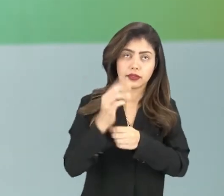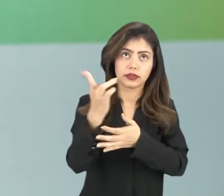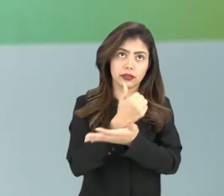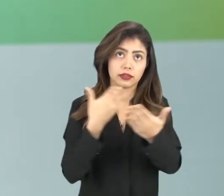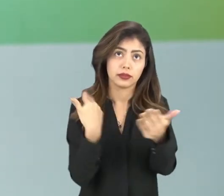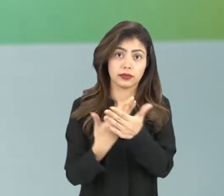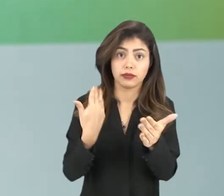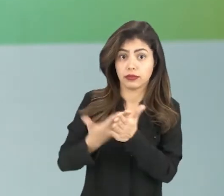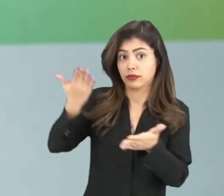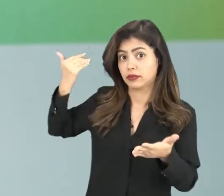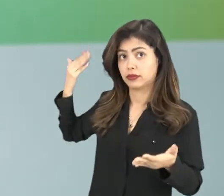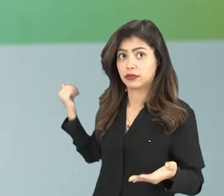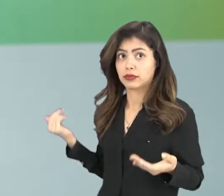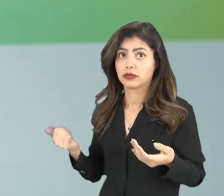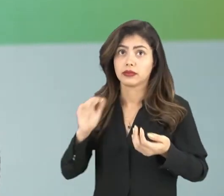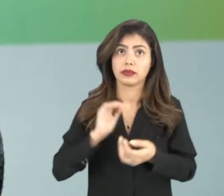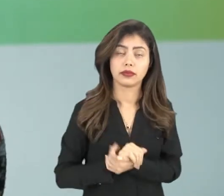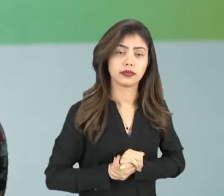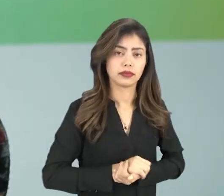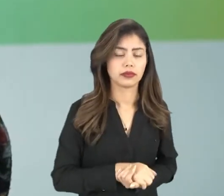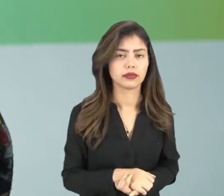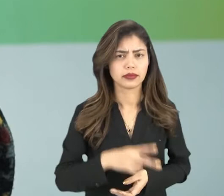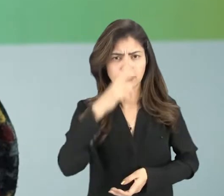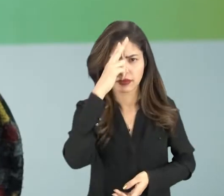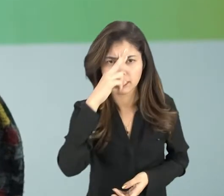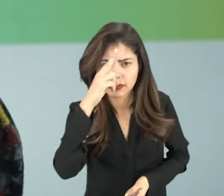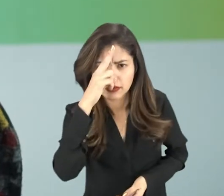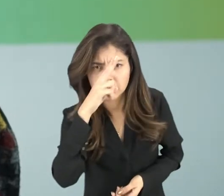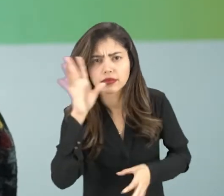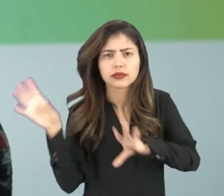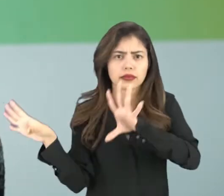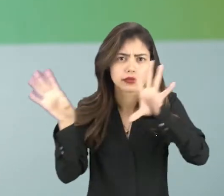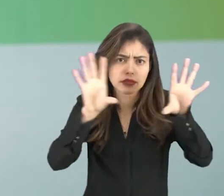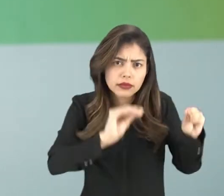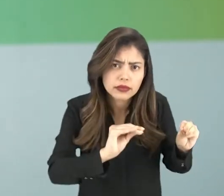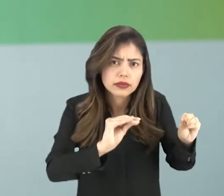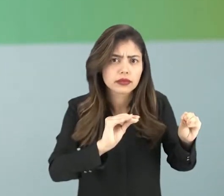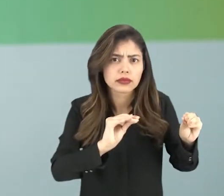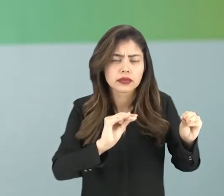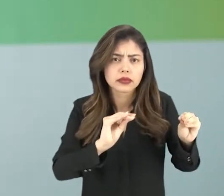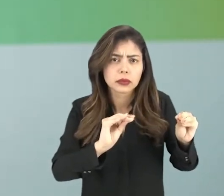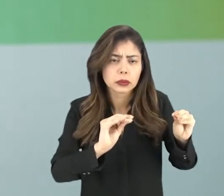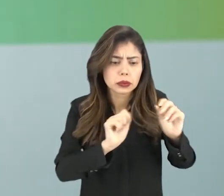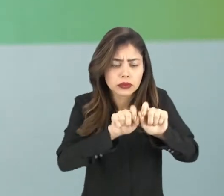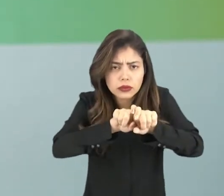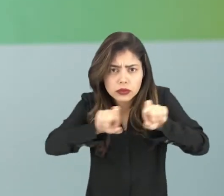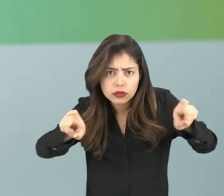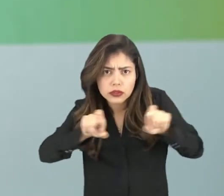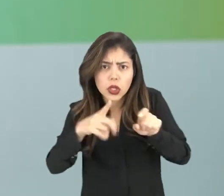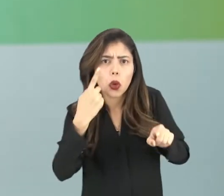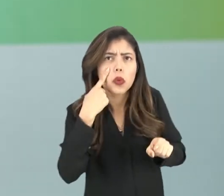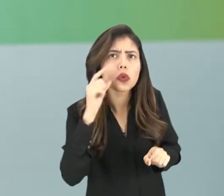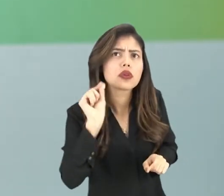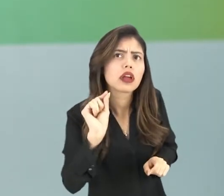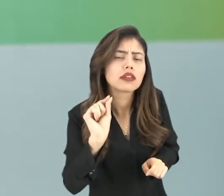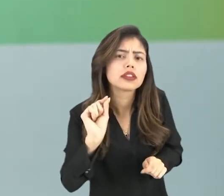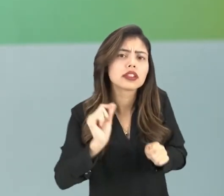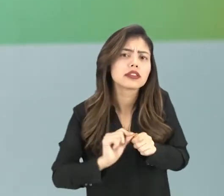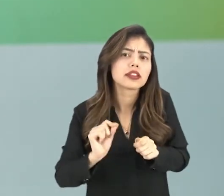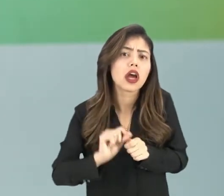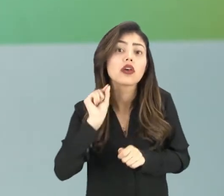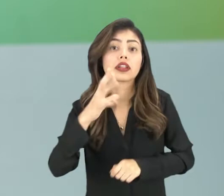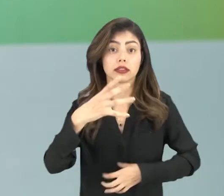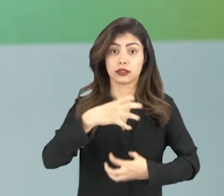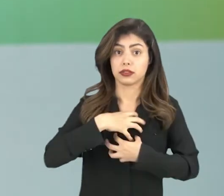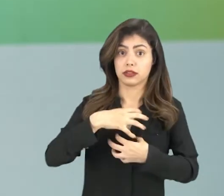nós vimos na aula anterior sobre arte e subjetividade. Lembram que elas traziam uma legenda? O que você vê? O que